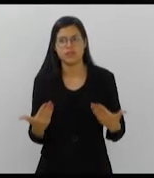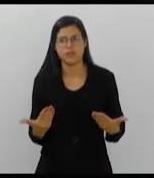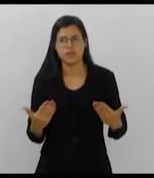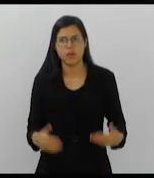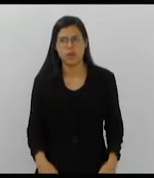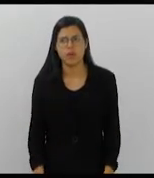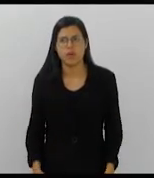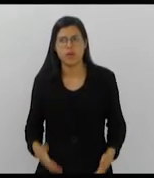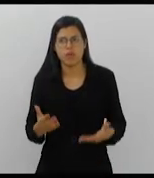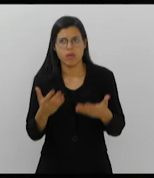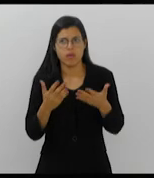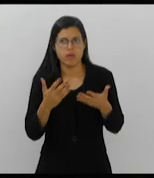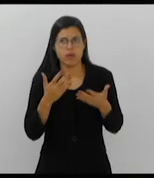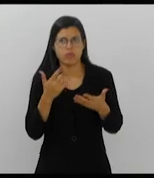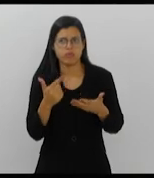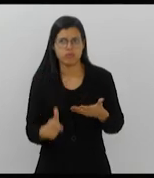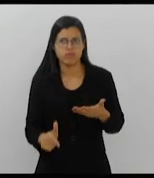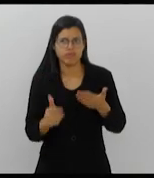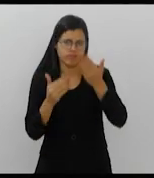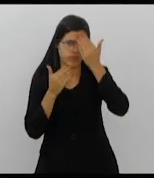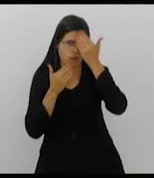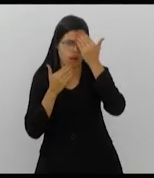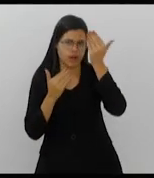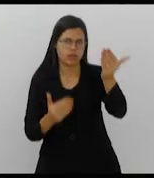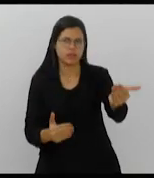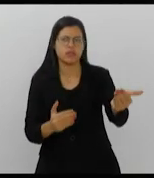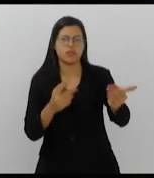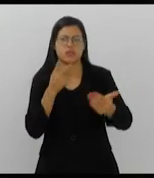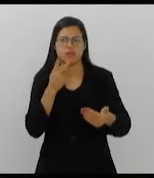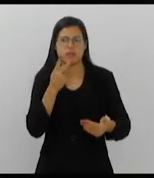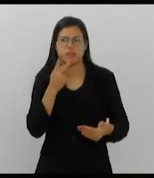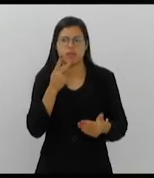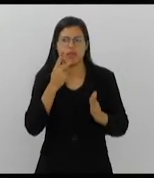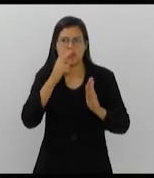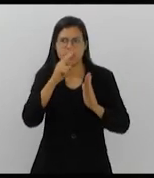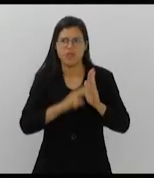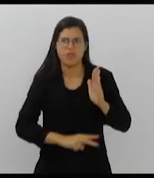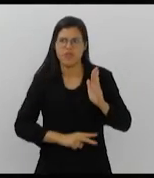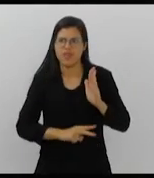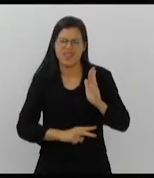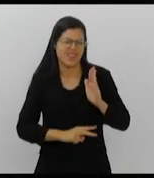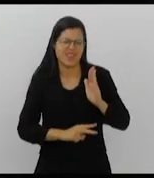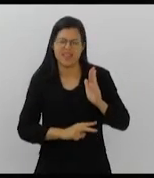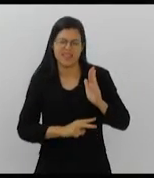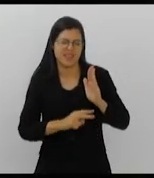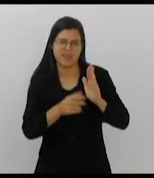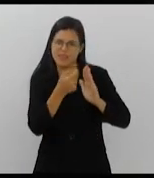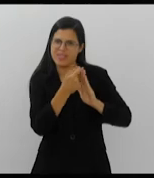quero mais uma vez agradecer, dizer que eu não vou ler o resto do chat GPT